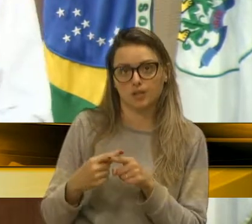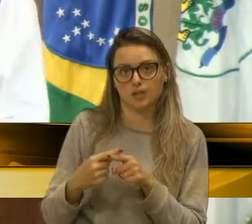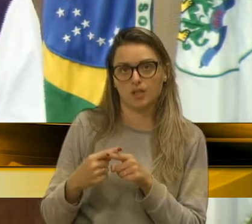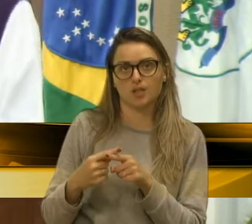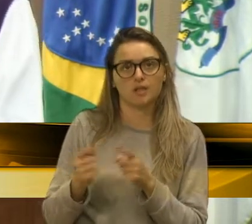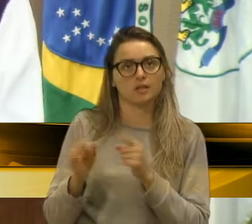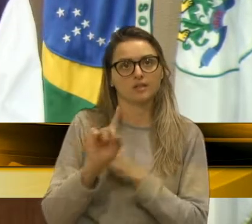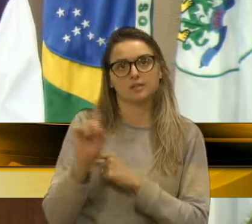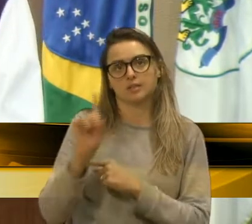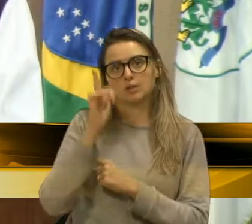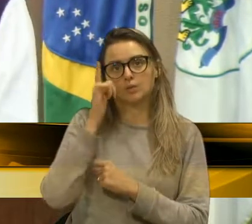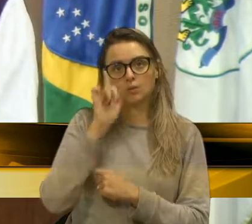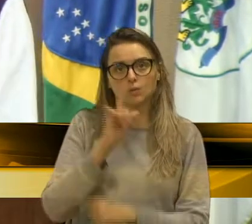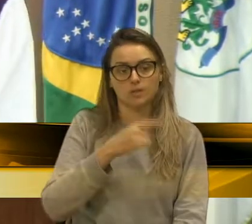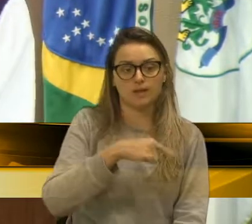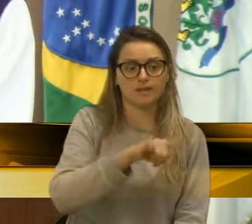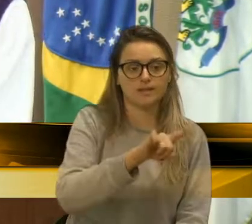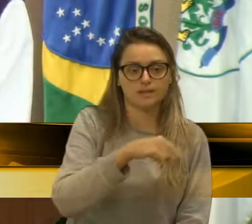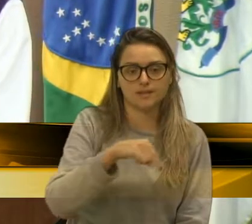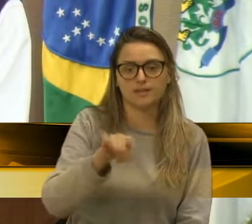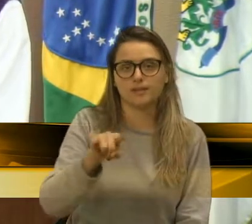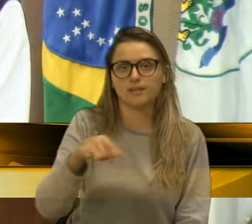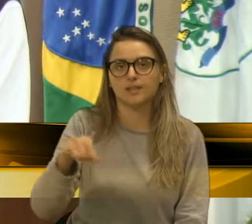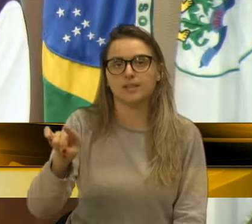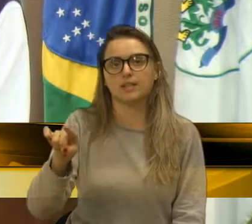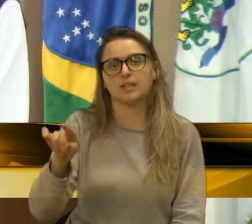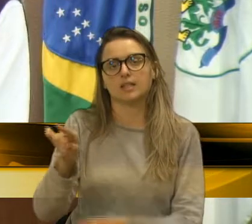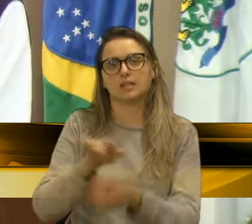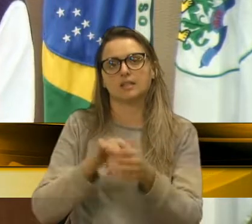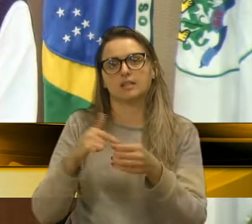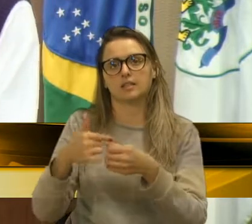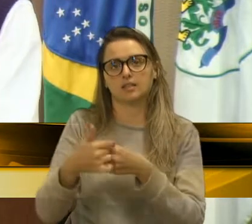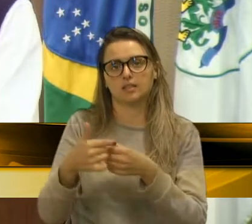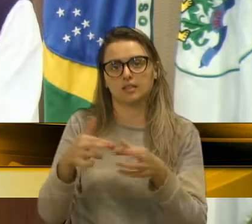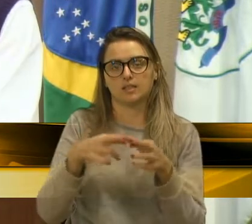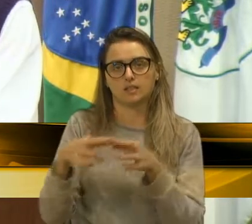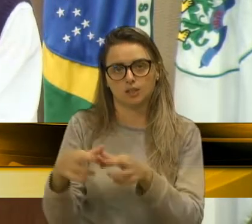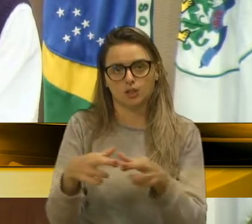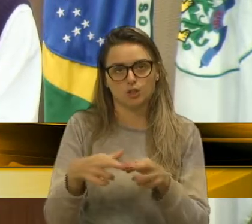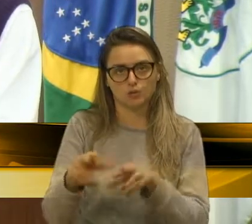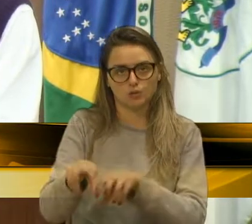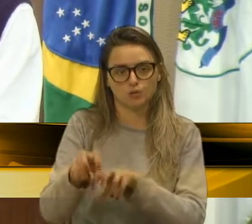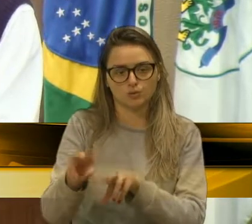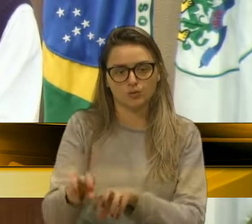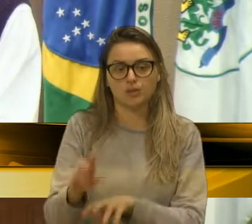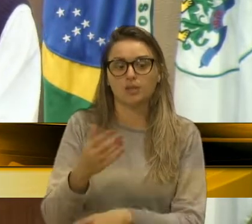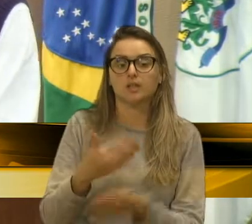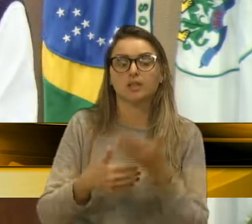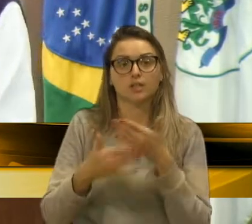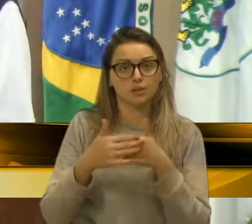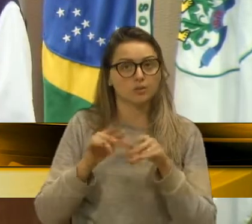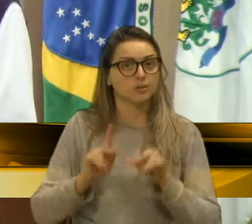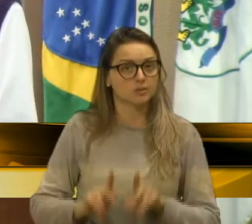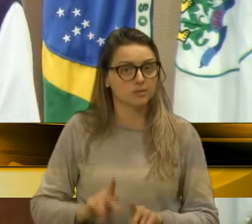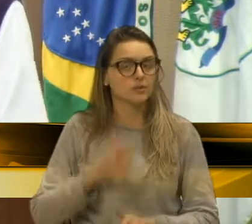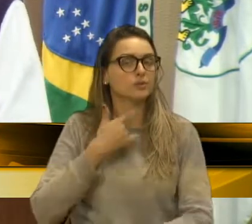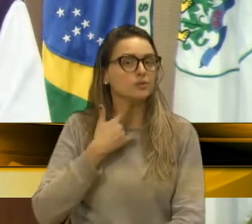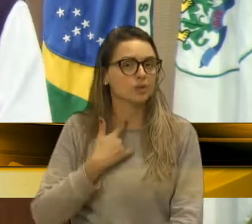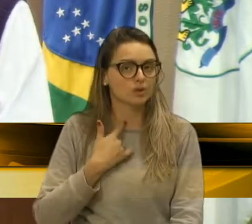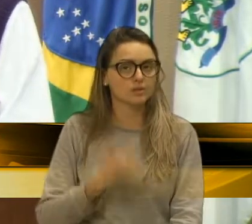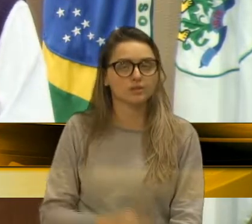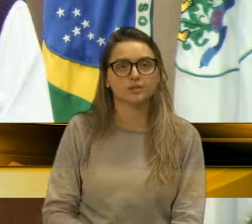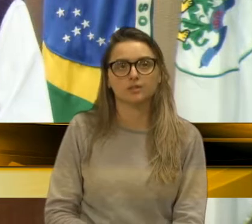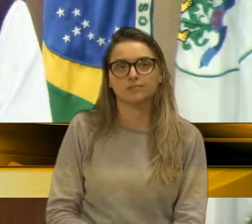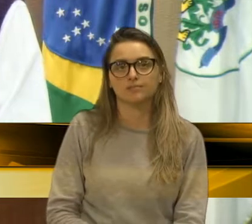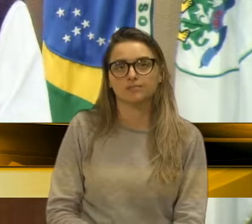não conseguem fazer aquele trabalho que tanto nós precisamos e que as pessoas gostam de fazer. E